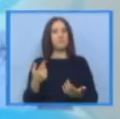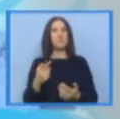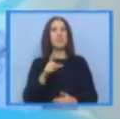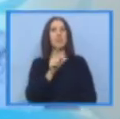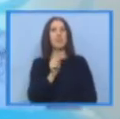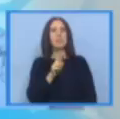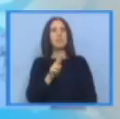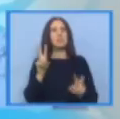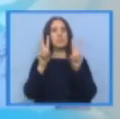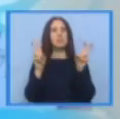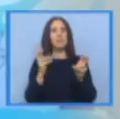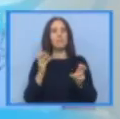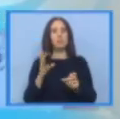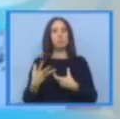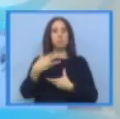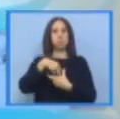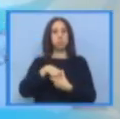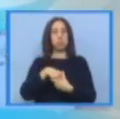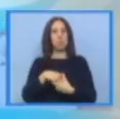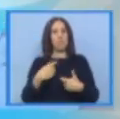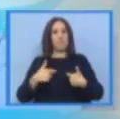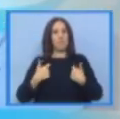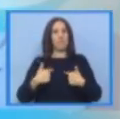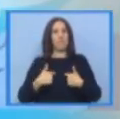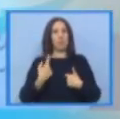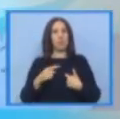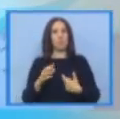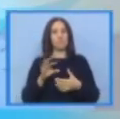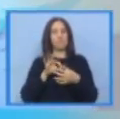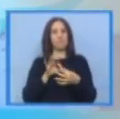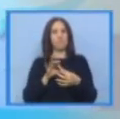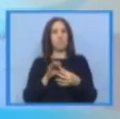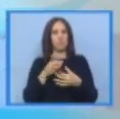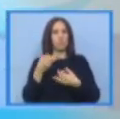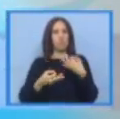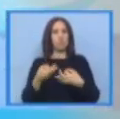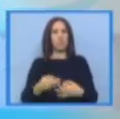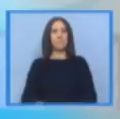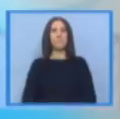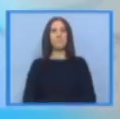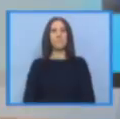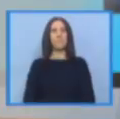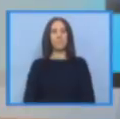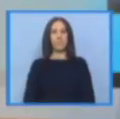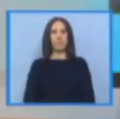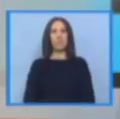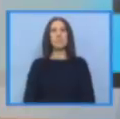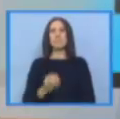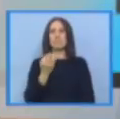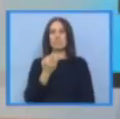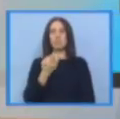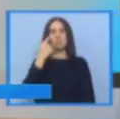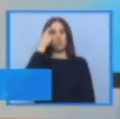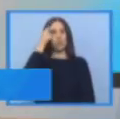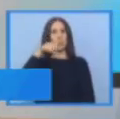lex que acaba por envolver até os próprios elementos ligados à justiça. Sim, envolvendo